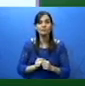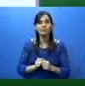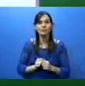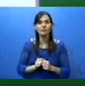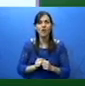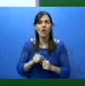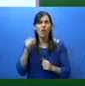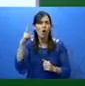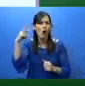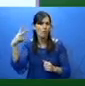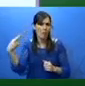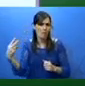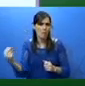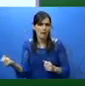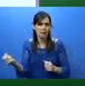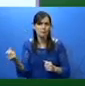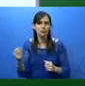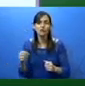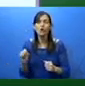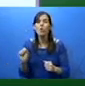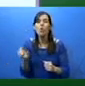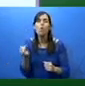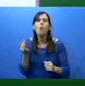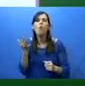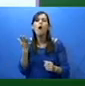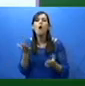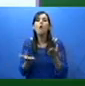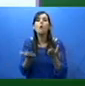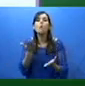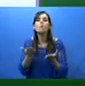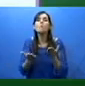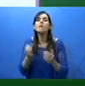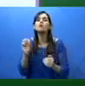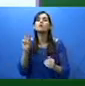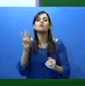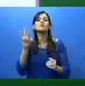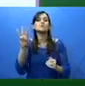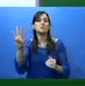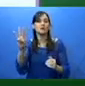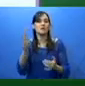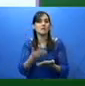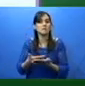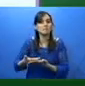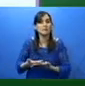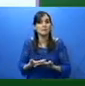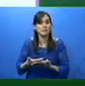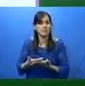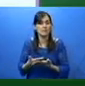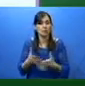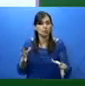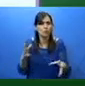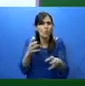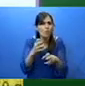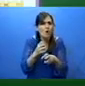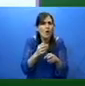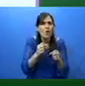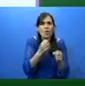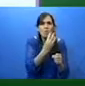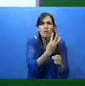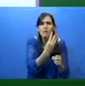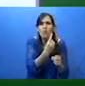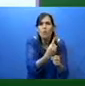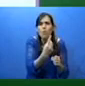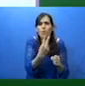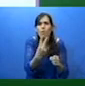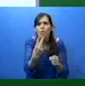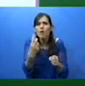comum dos filhotes dessa espécie, qual seria o peso total dos 3 filhotes? Qual que seria o peso total? Vamos lá ver?